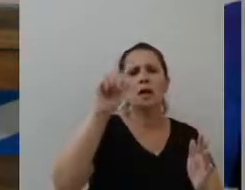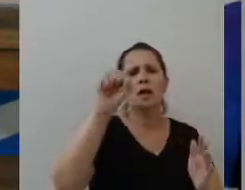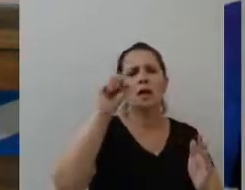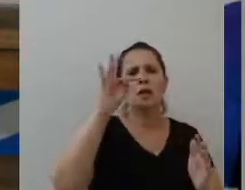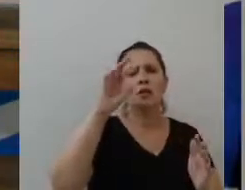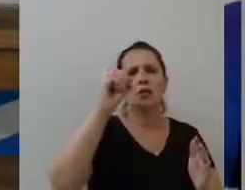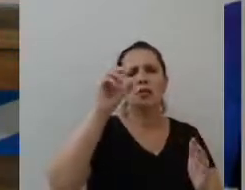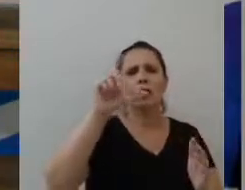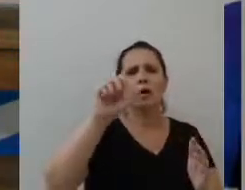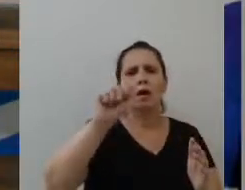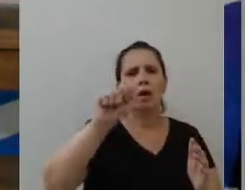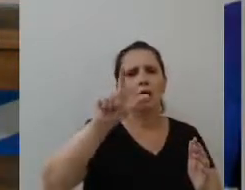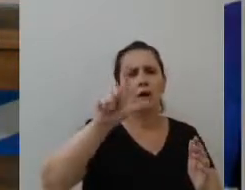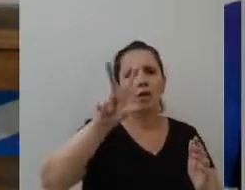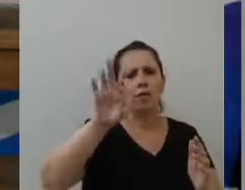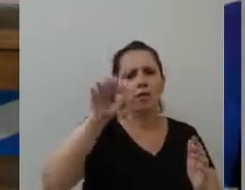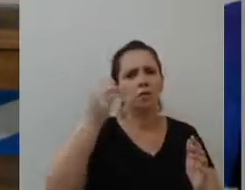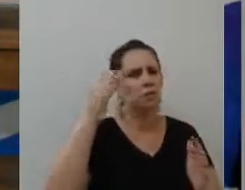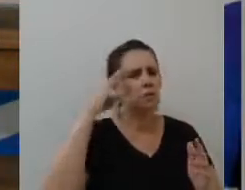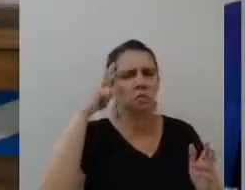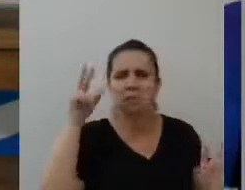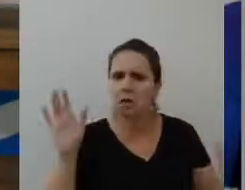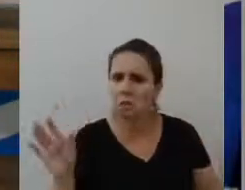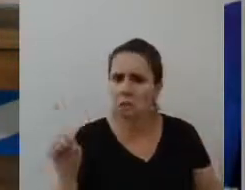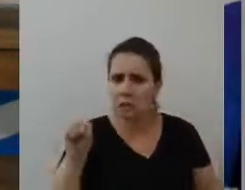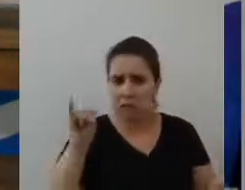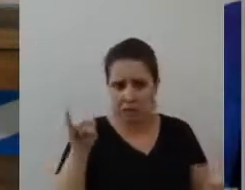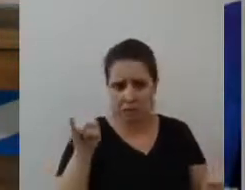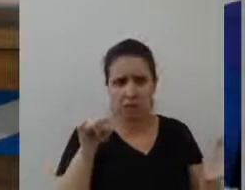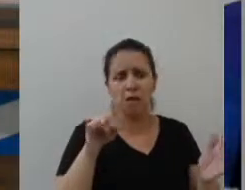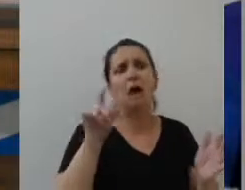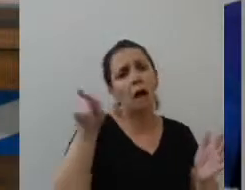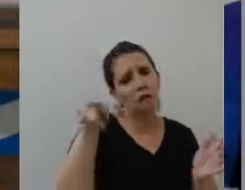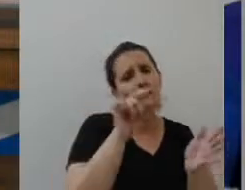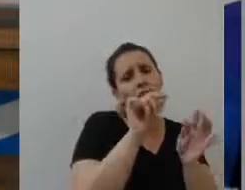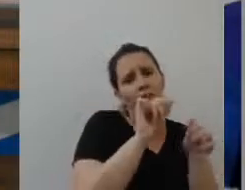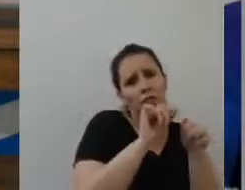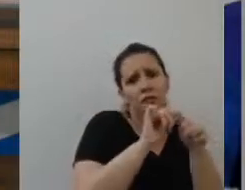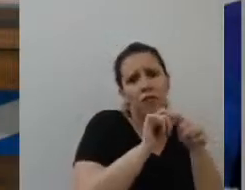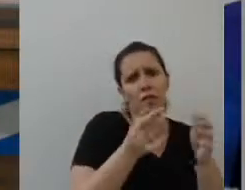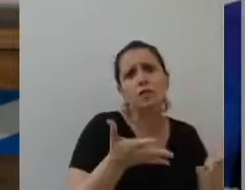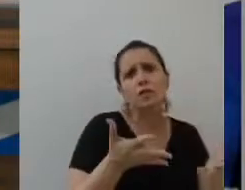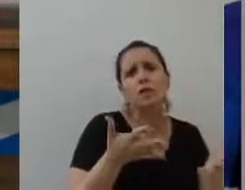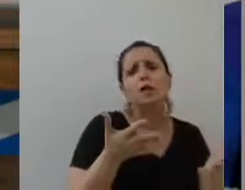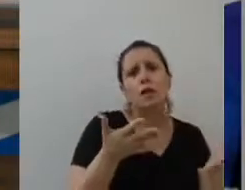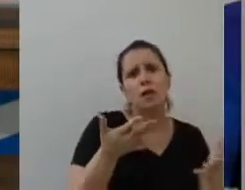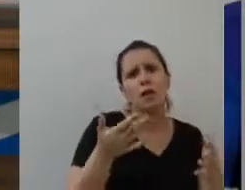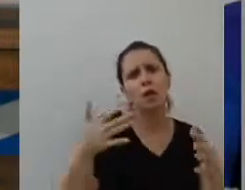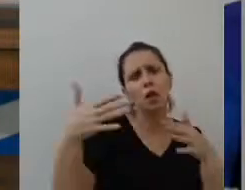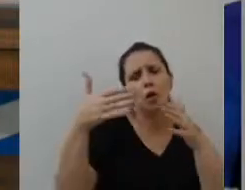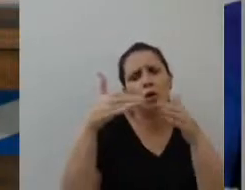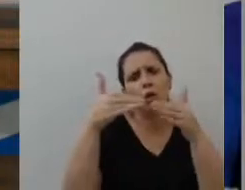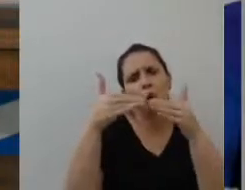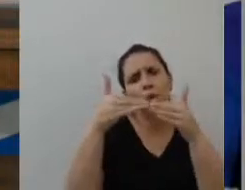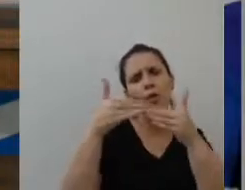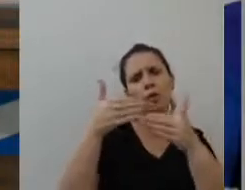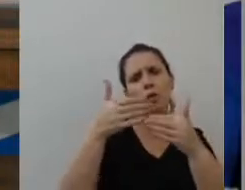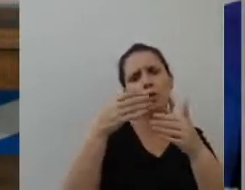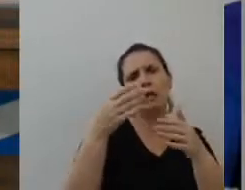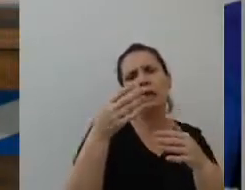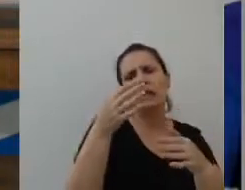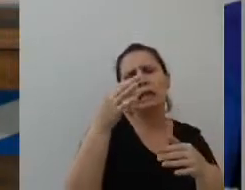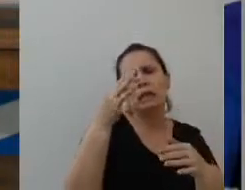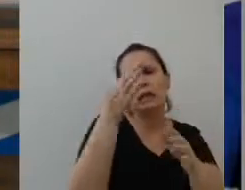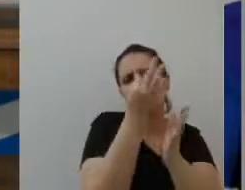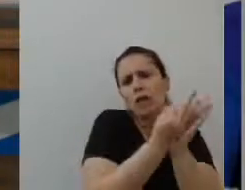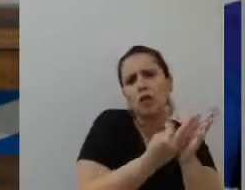comentar. Mas, assim, se ele fez, com certeza ele trouxe aí uma relação de intertextualidade